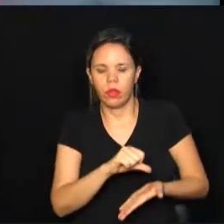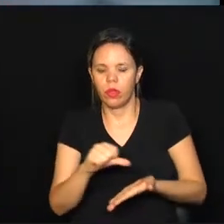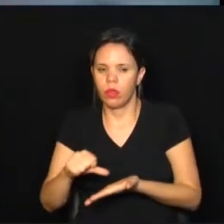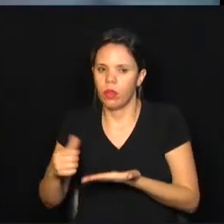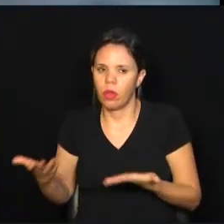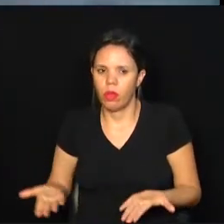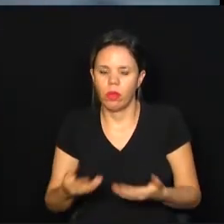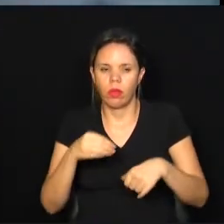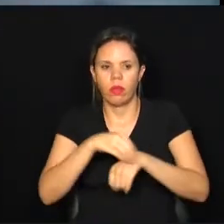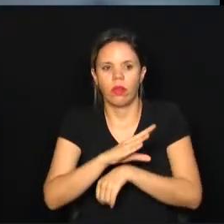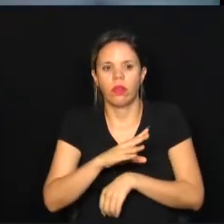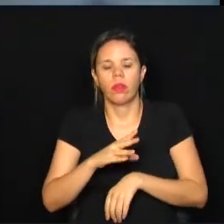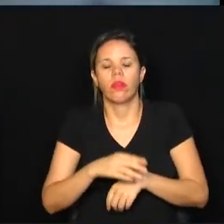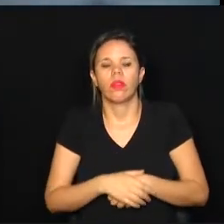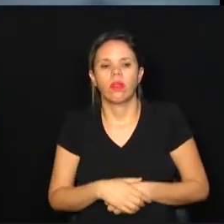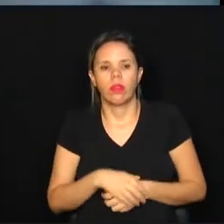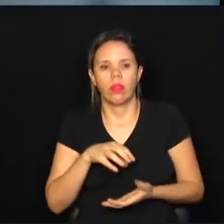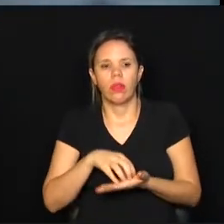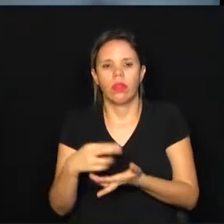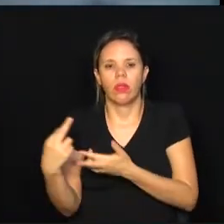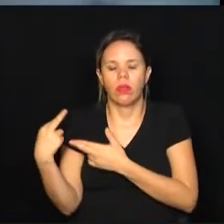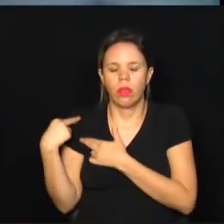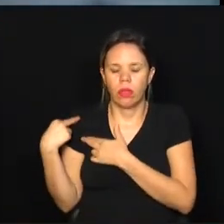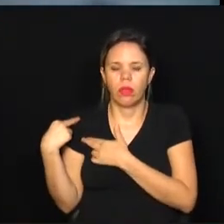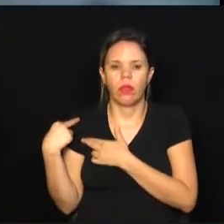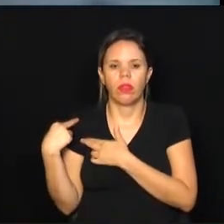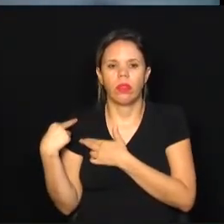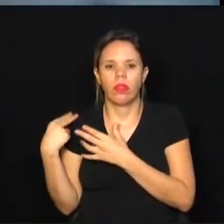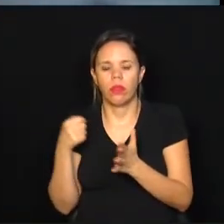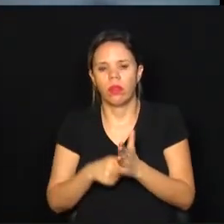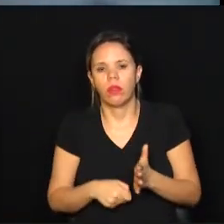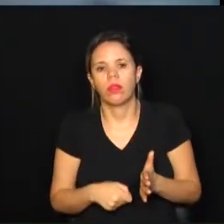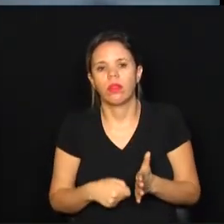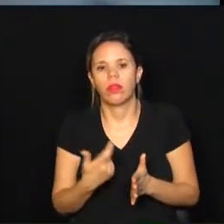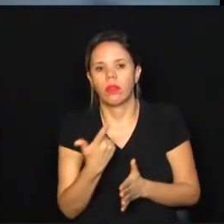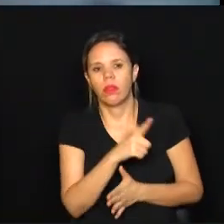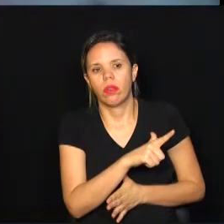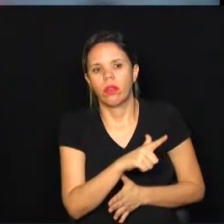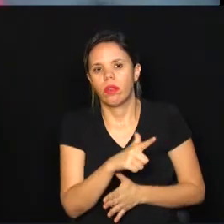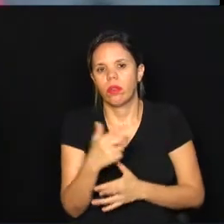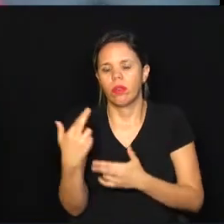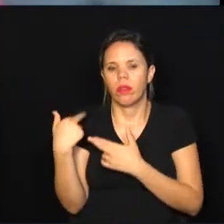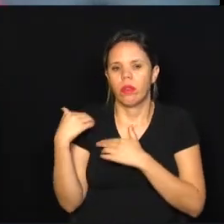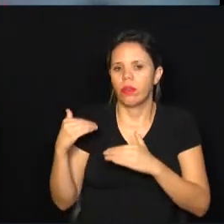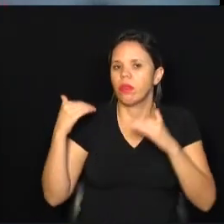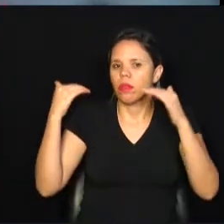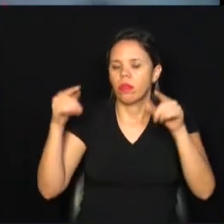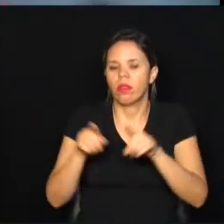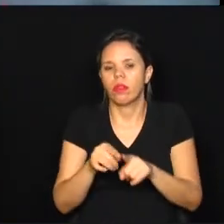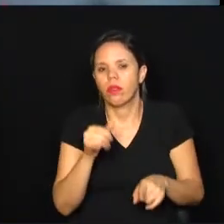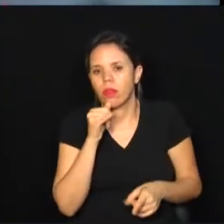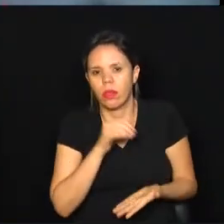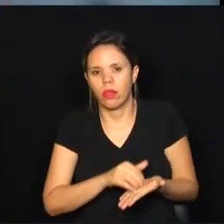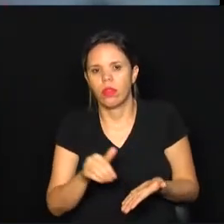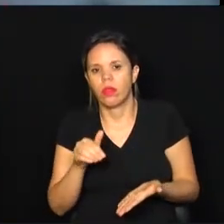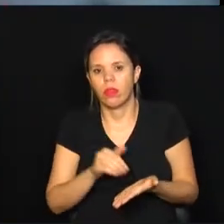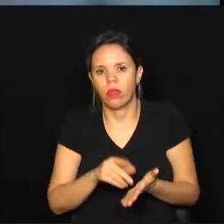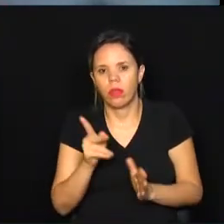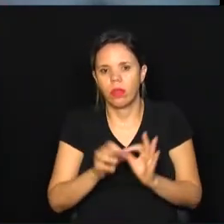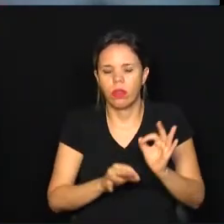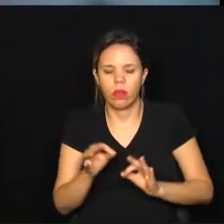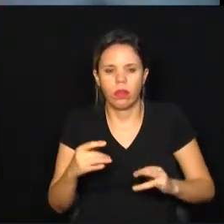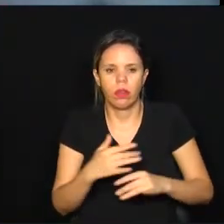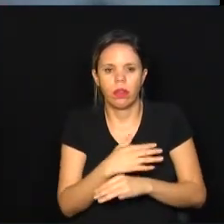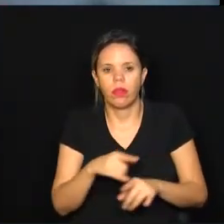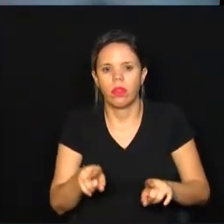levem até os pleitos, para os pleitos que são de outras escalas, para, por exemplo, a Secretaria de Planejamento, né,